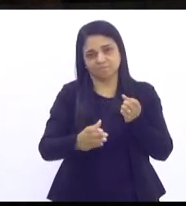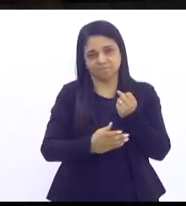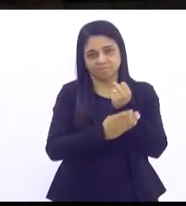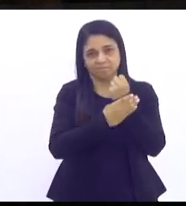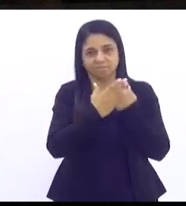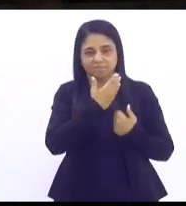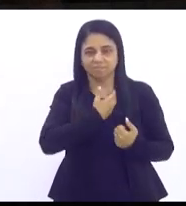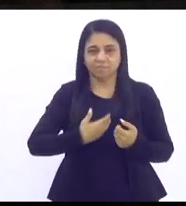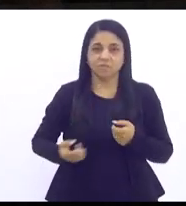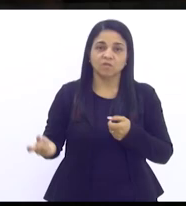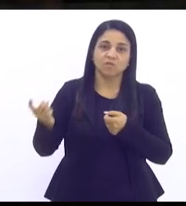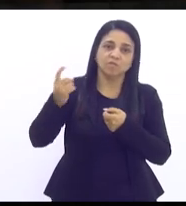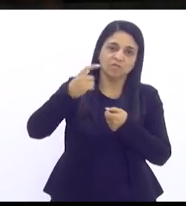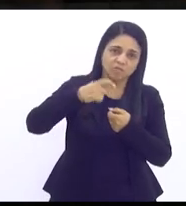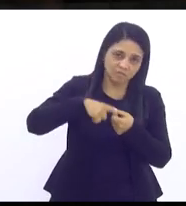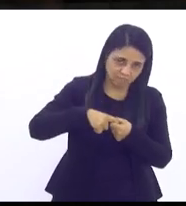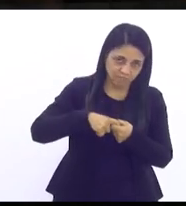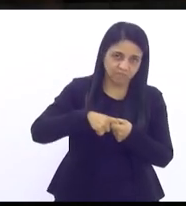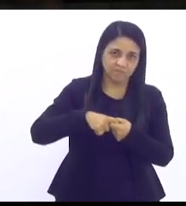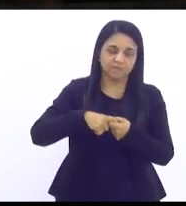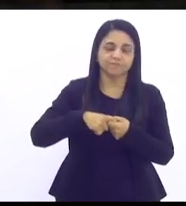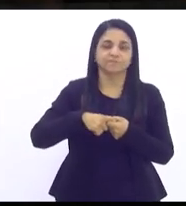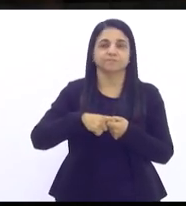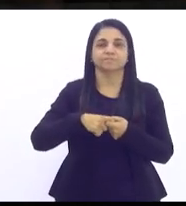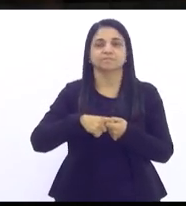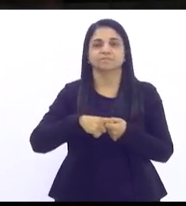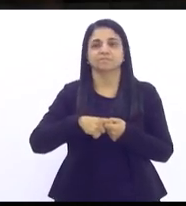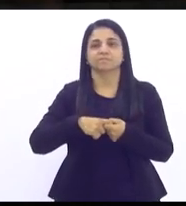volta novamente a ter